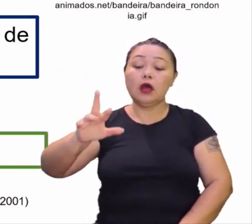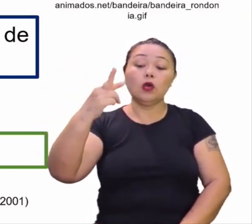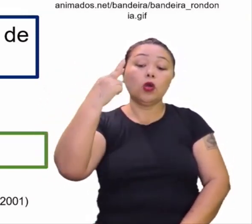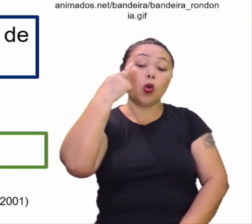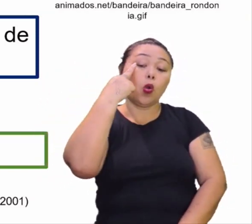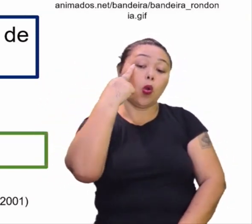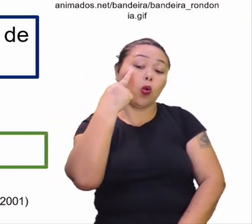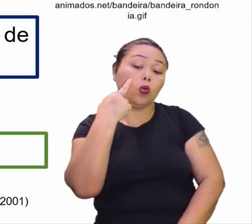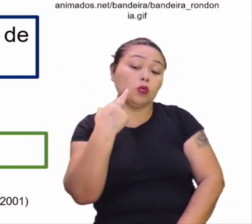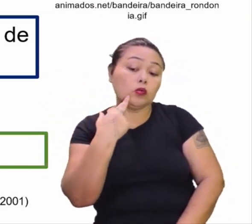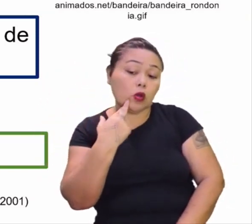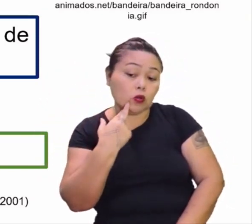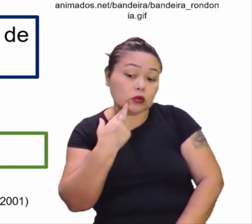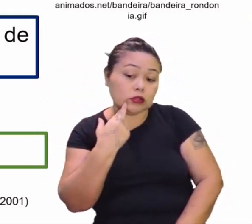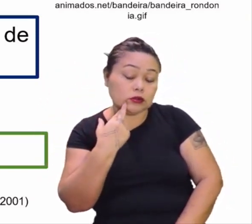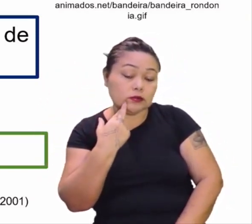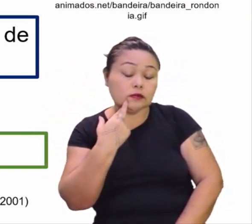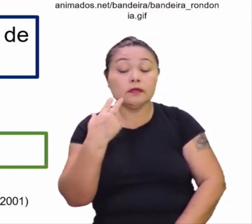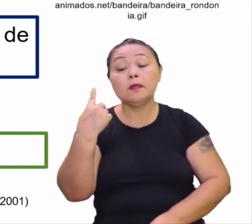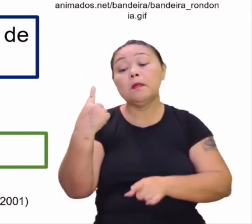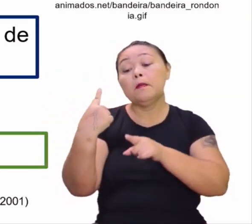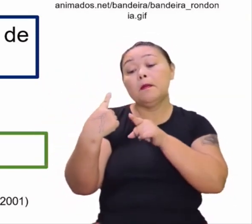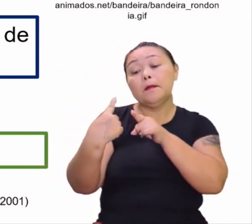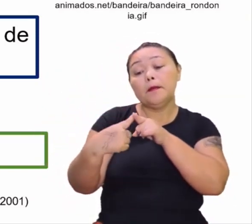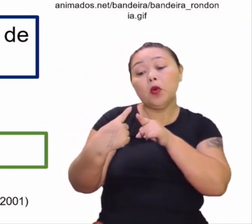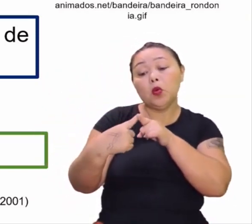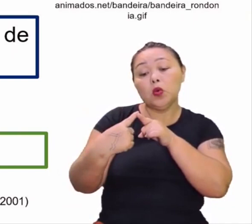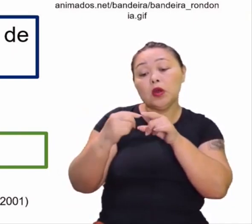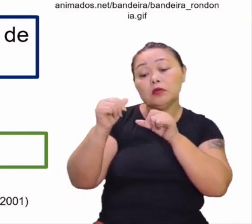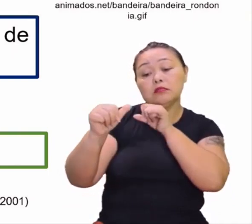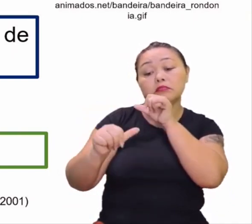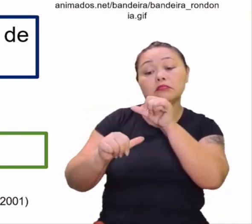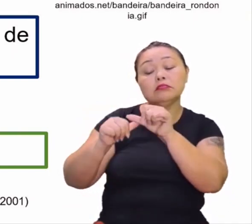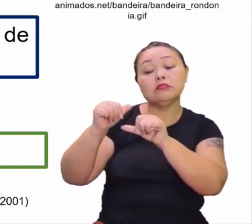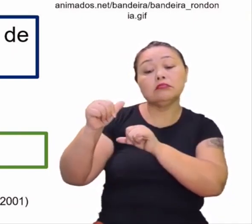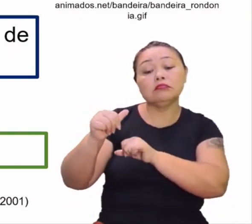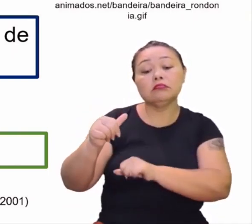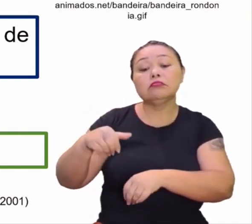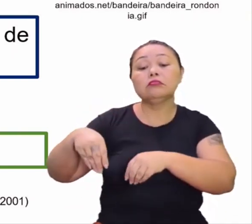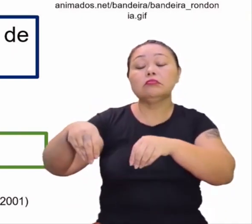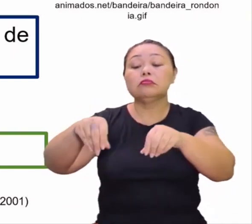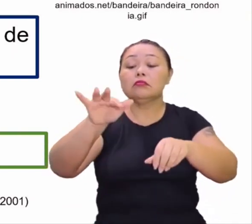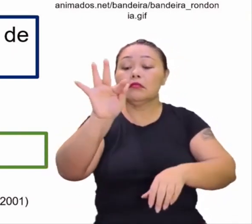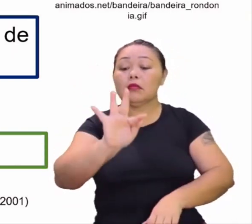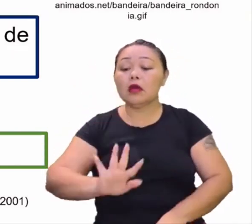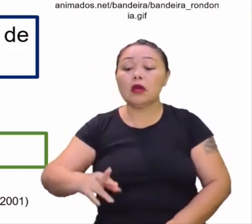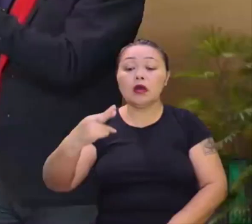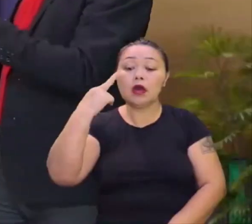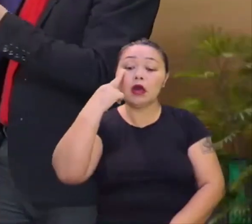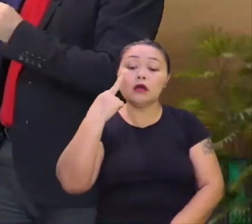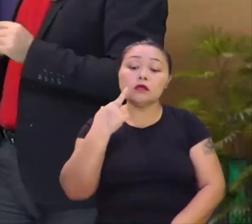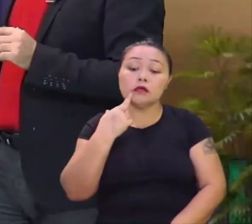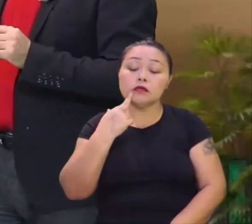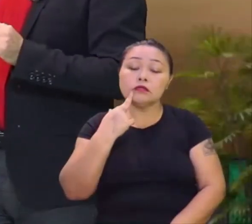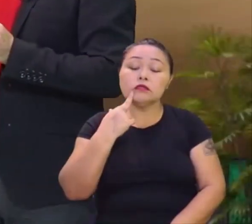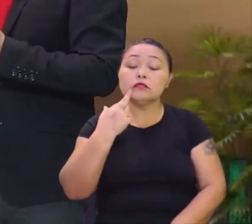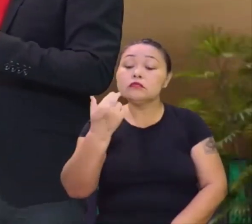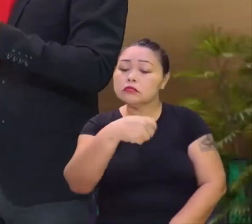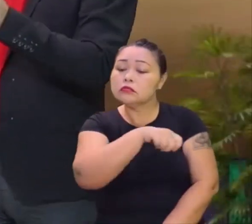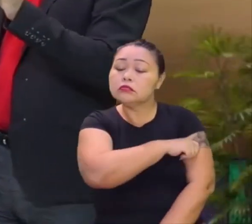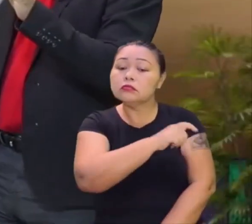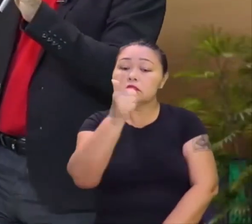Rogério, por que se torna território federal de Rondônia? Será que o aluno consegue